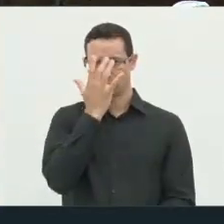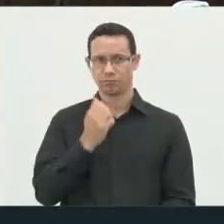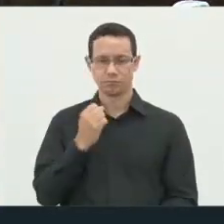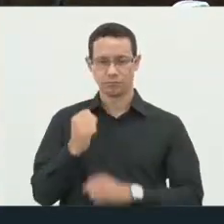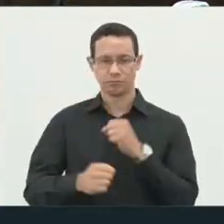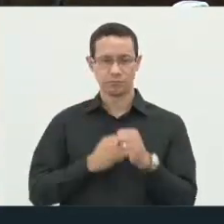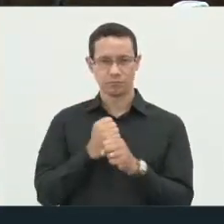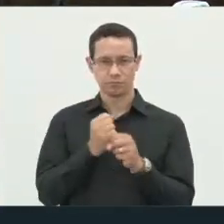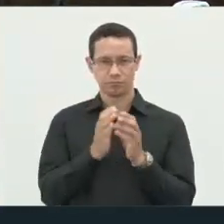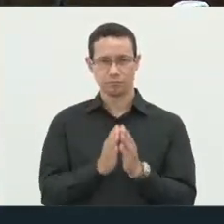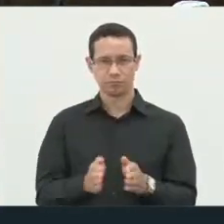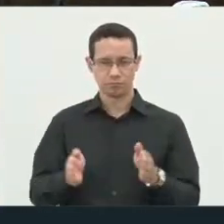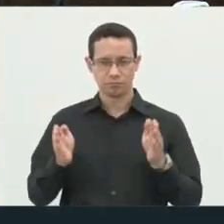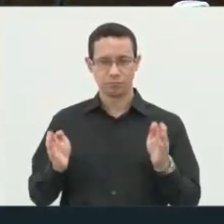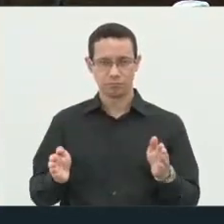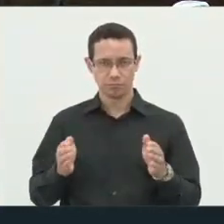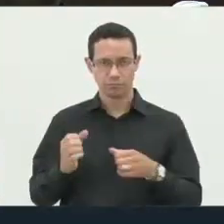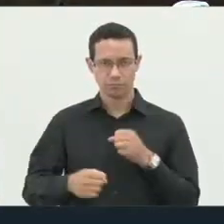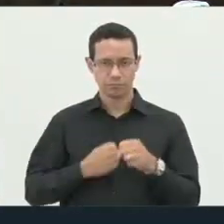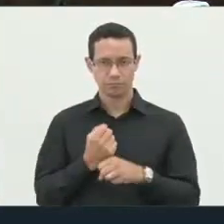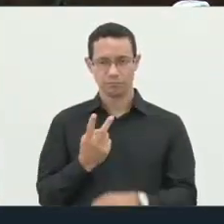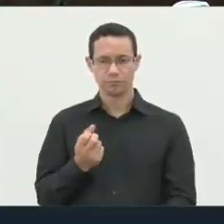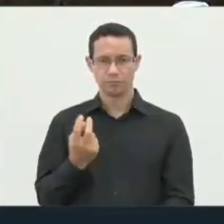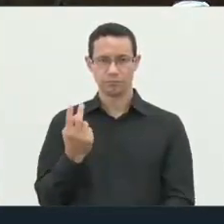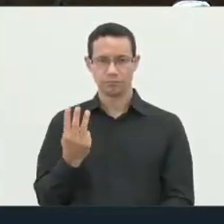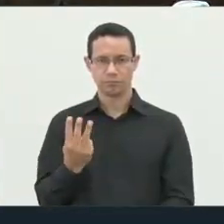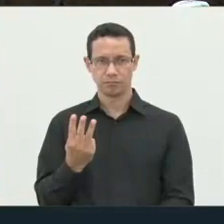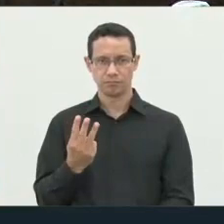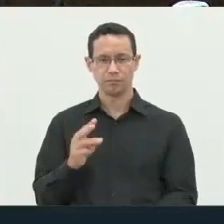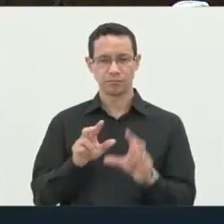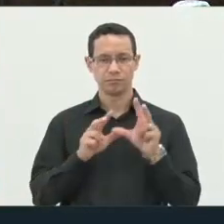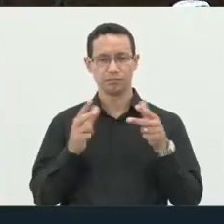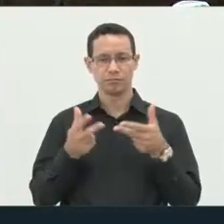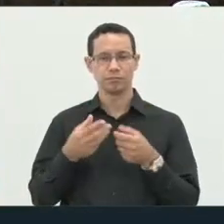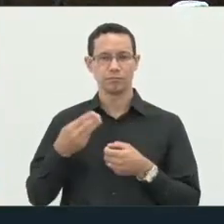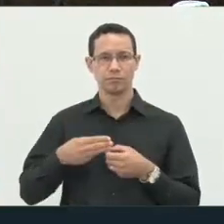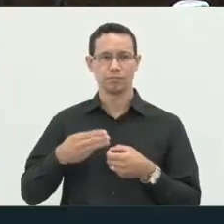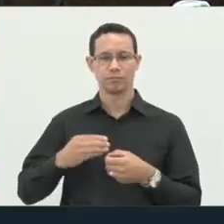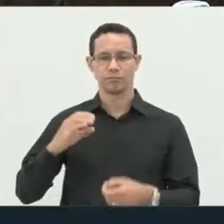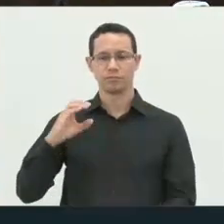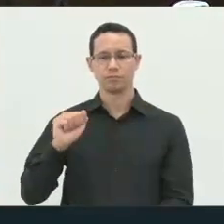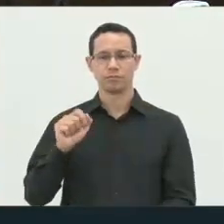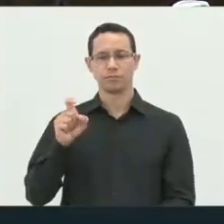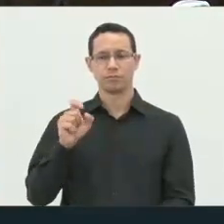em sucessão a Câmara Municipal de Caxias do Sul